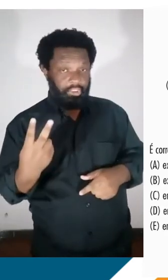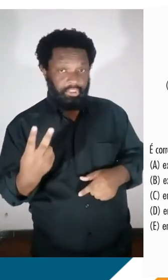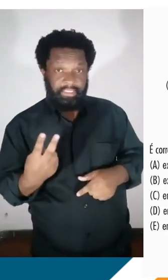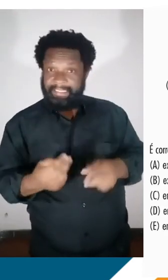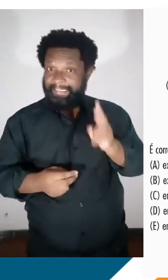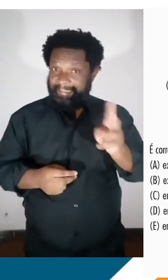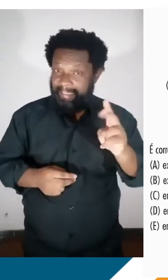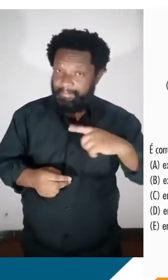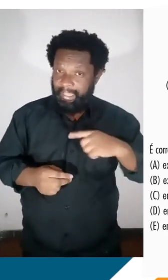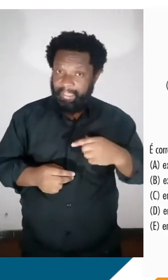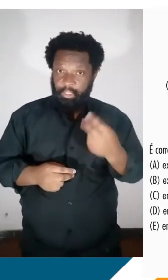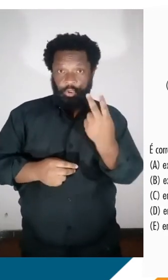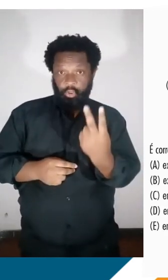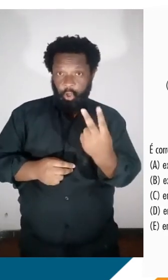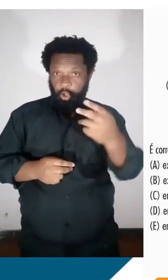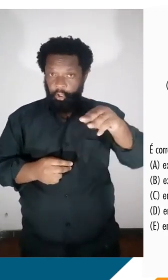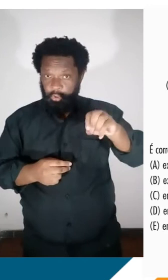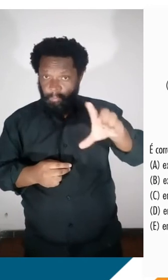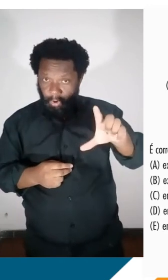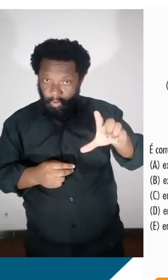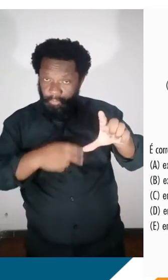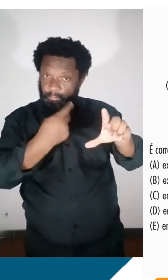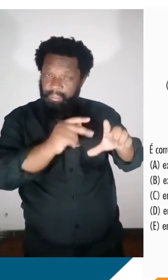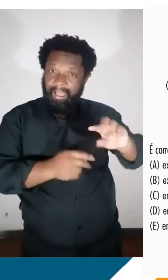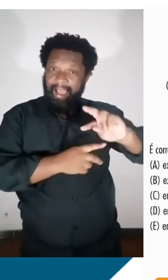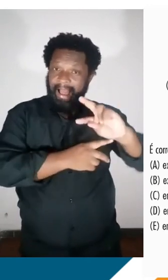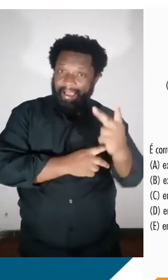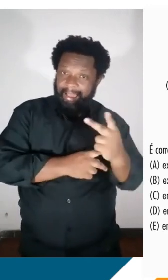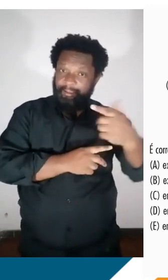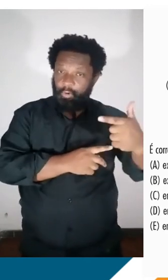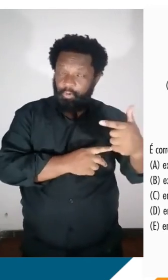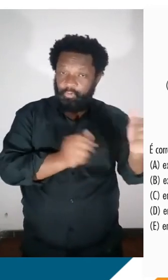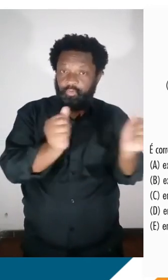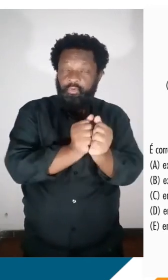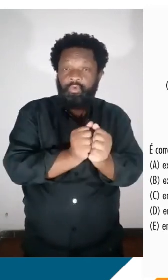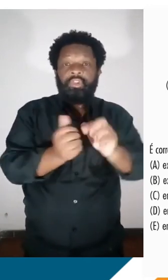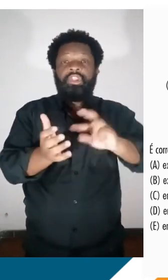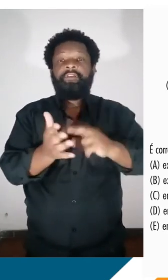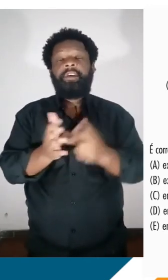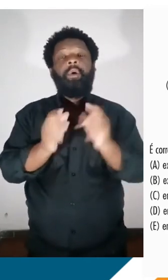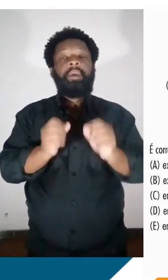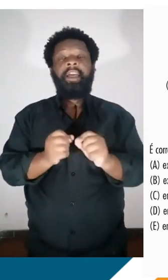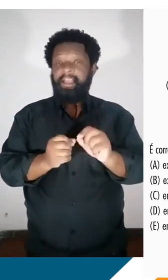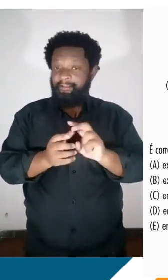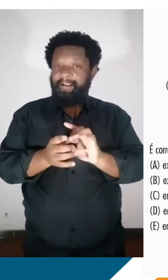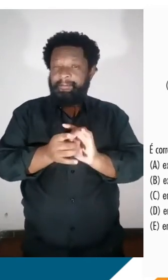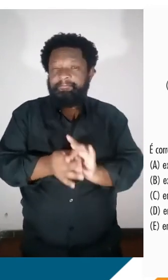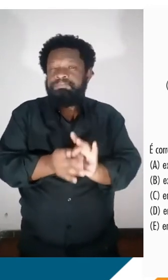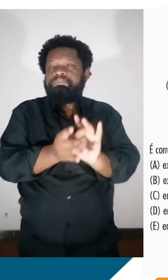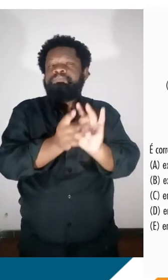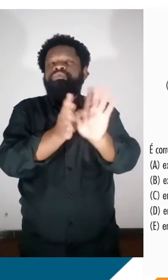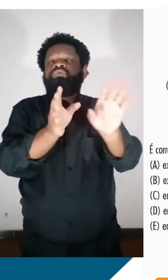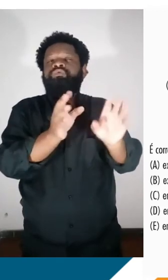que você tiver 2 mols de H2 reagindo, significa que vai ser liberada uma